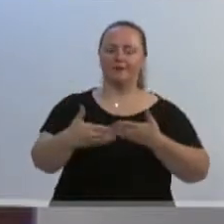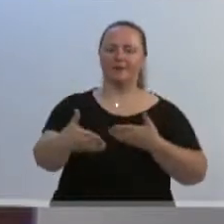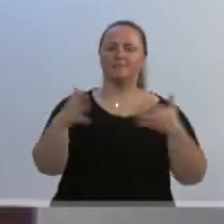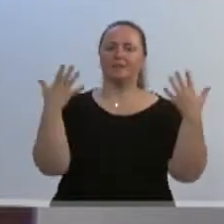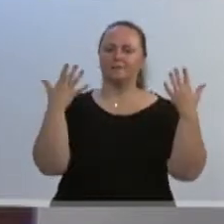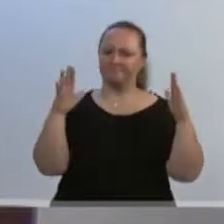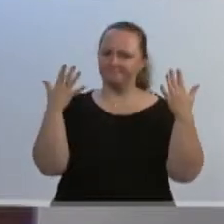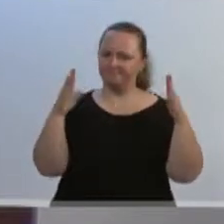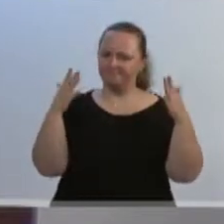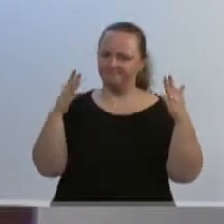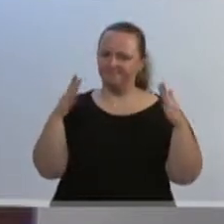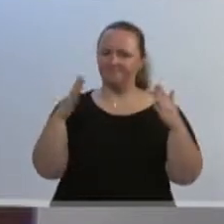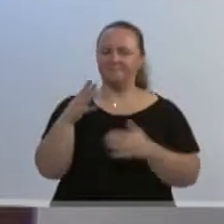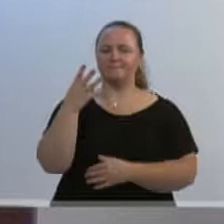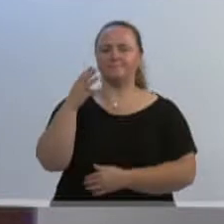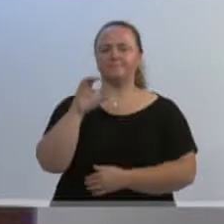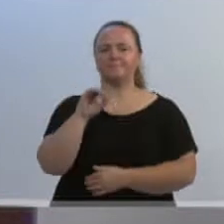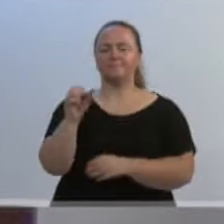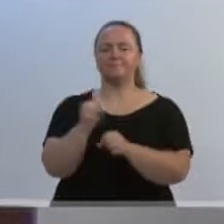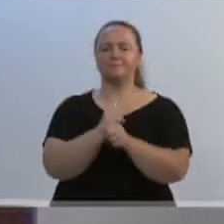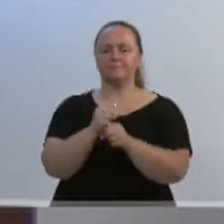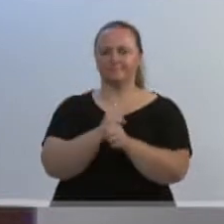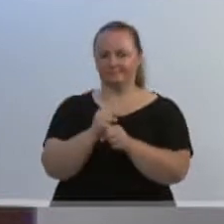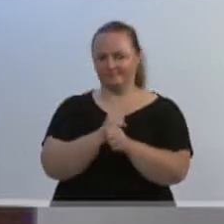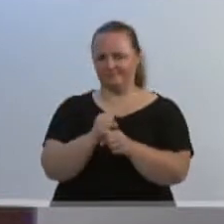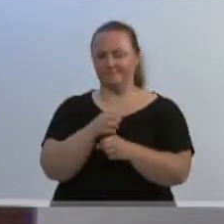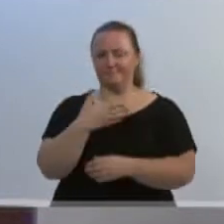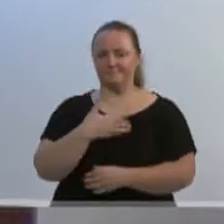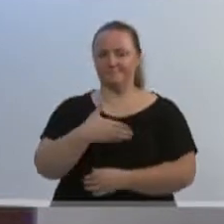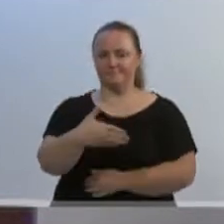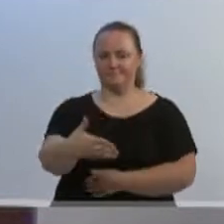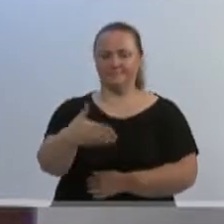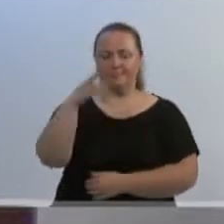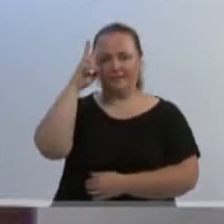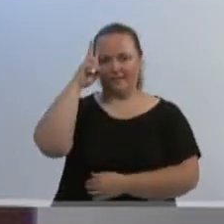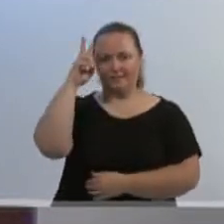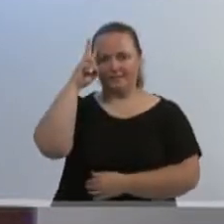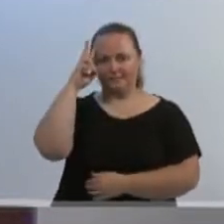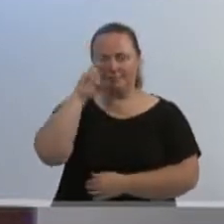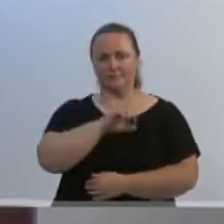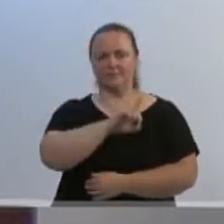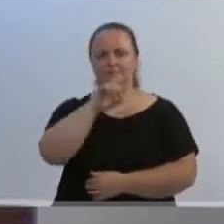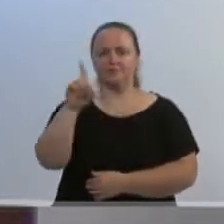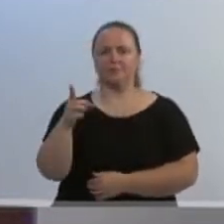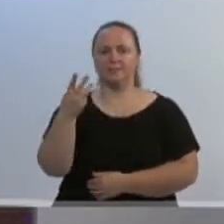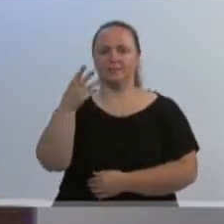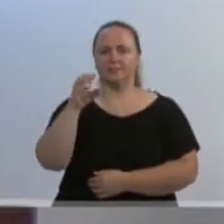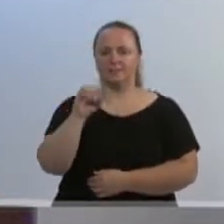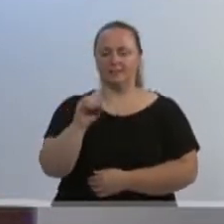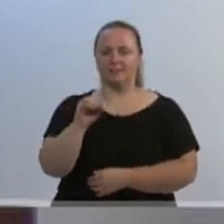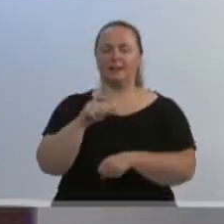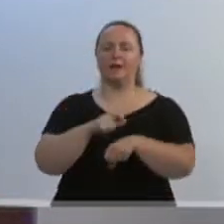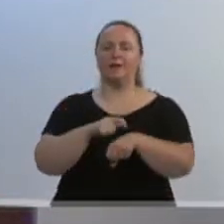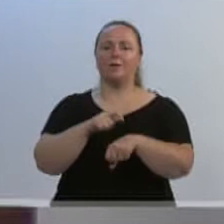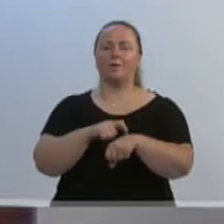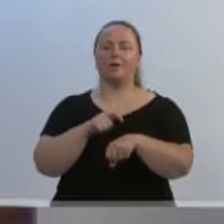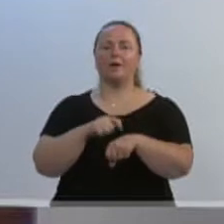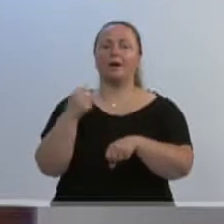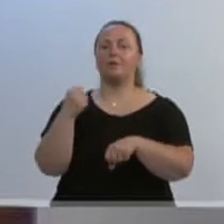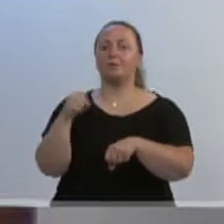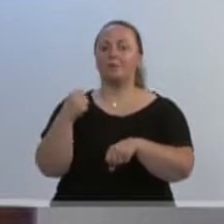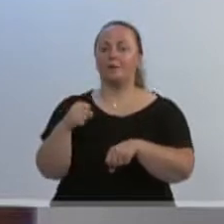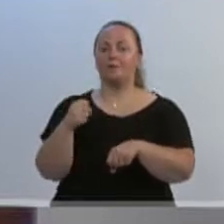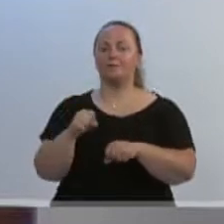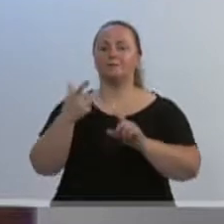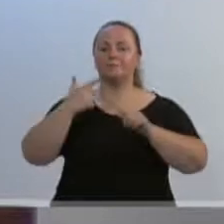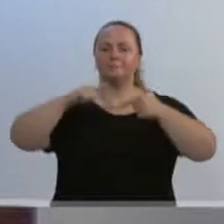comemoração aos seus 40 anos de história. Será na próxima segunda-feira, dia 30, às 20 horas, no Teatro Carlos